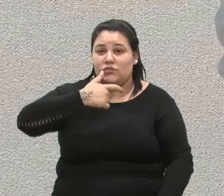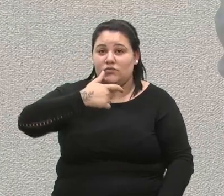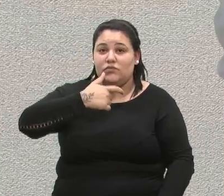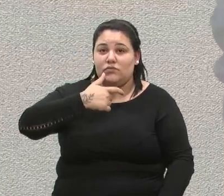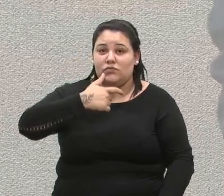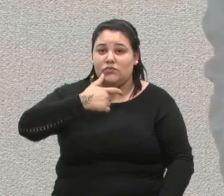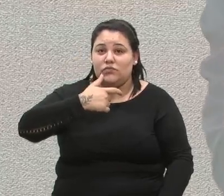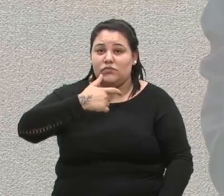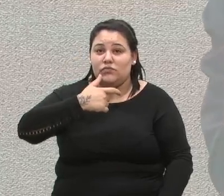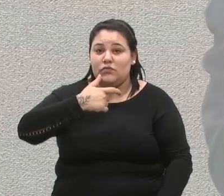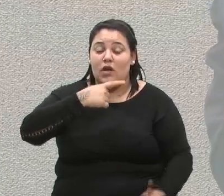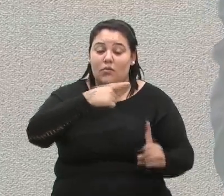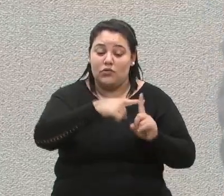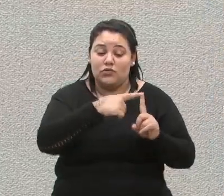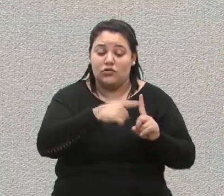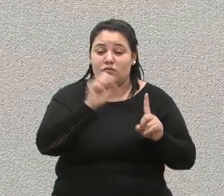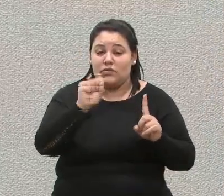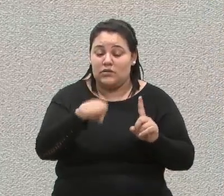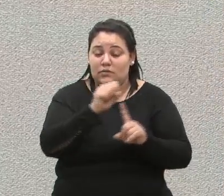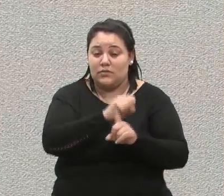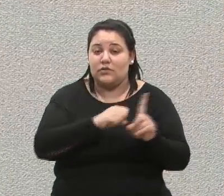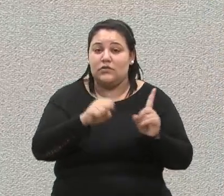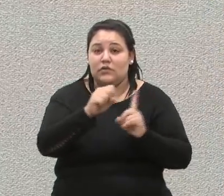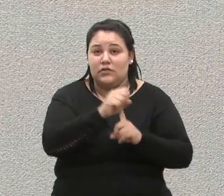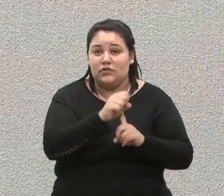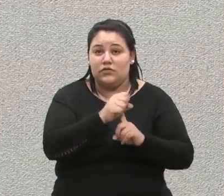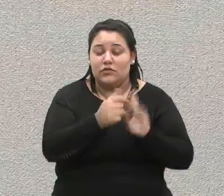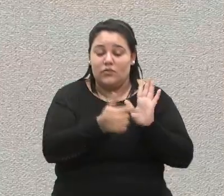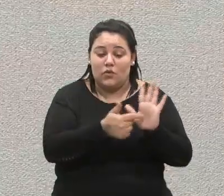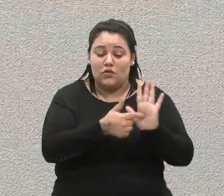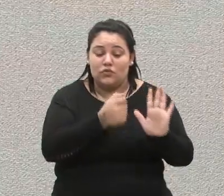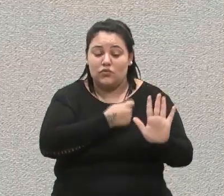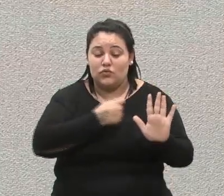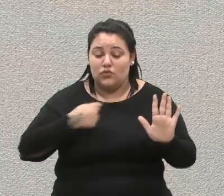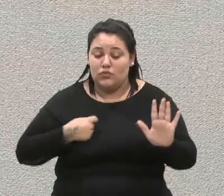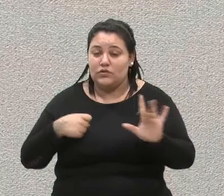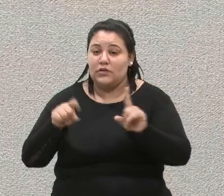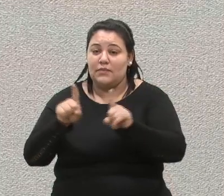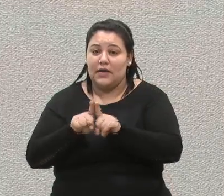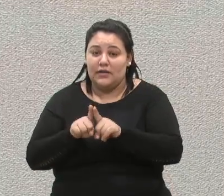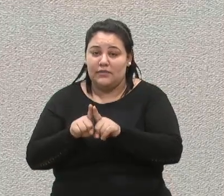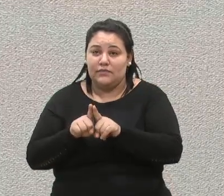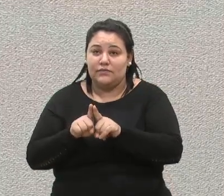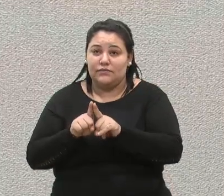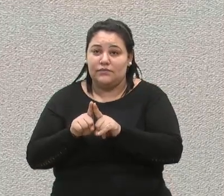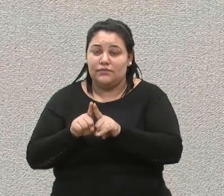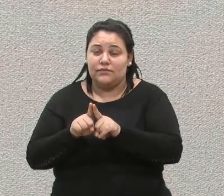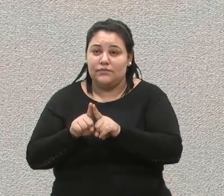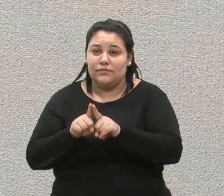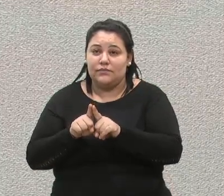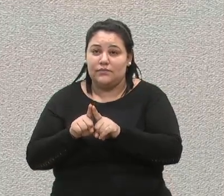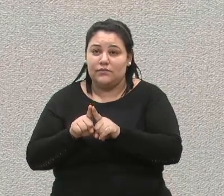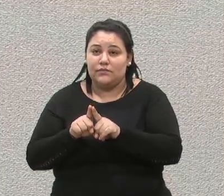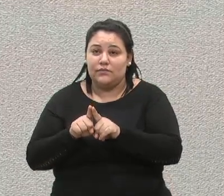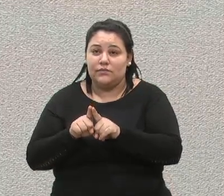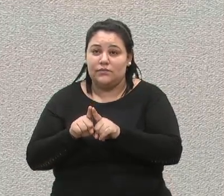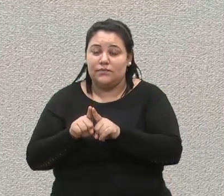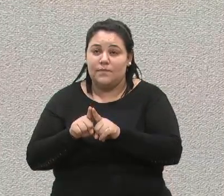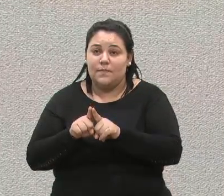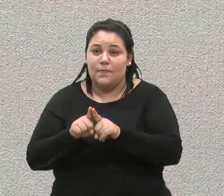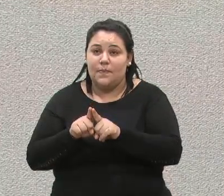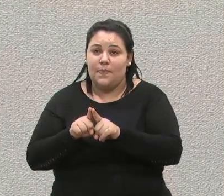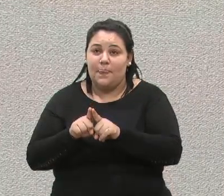algo positivo para a nossa sociedade. E trouxe números aqui que foram, inclusive, passados